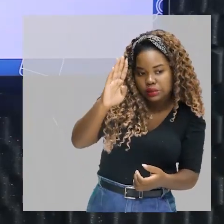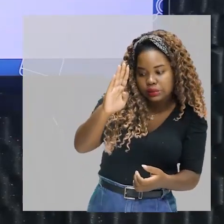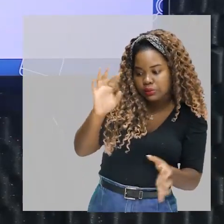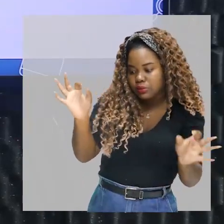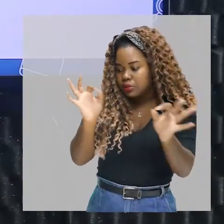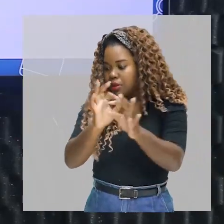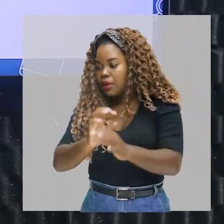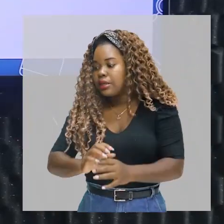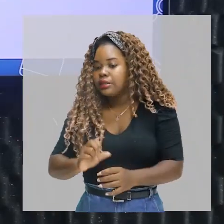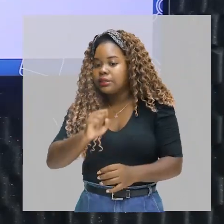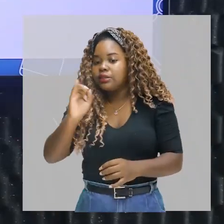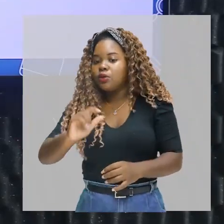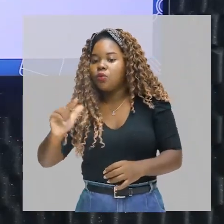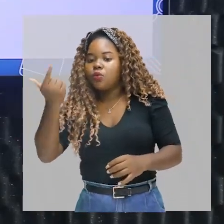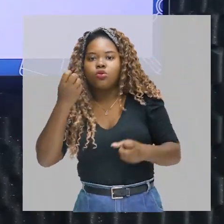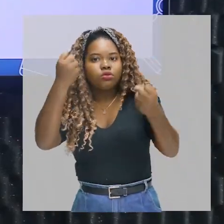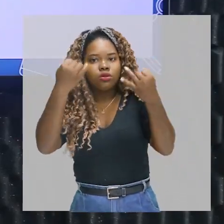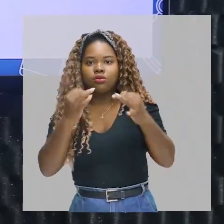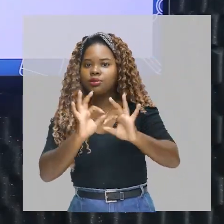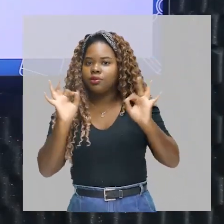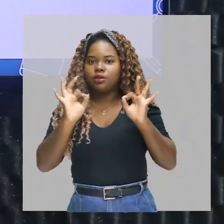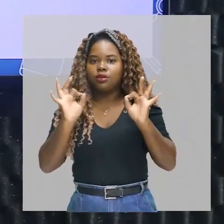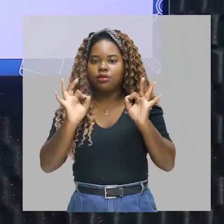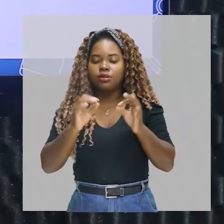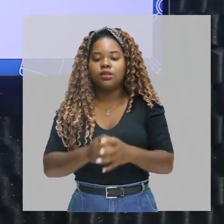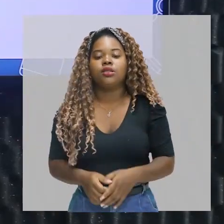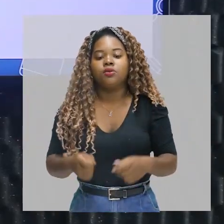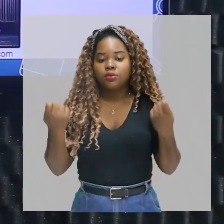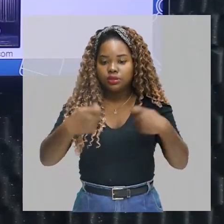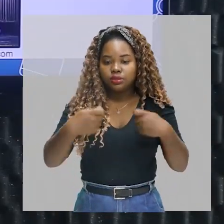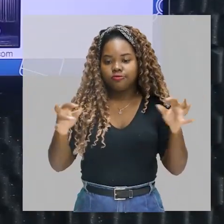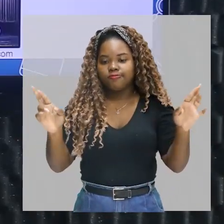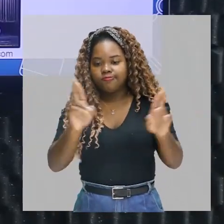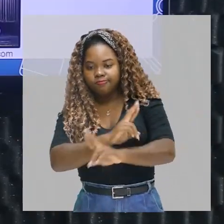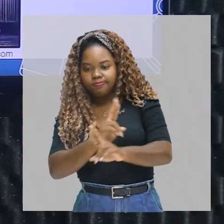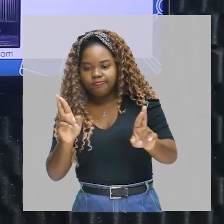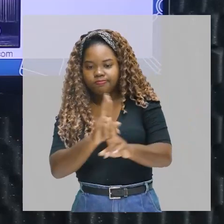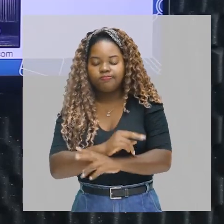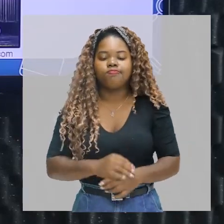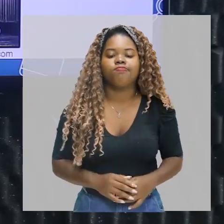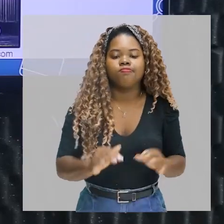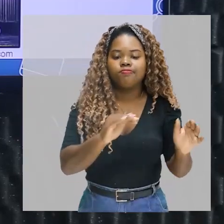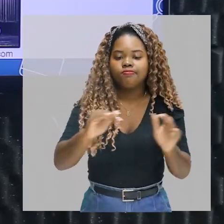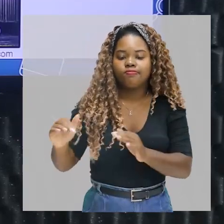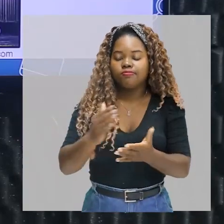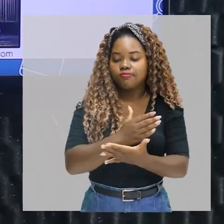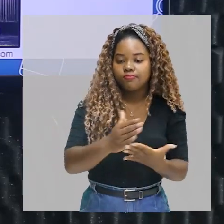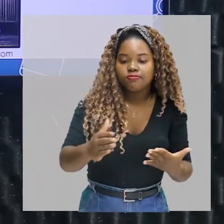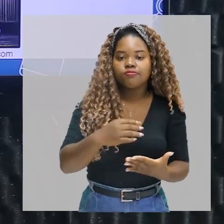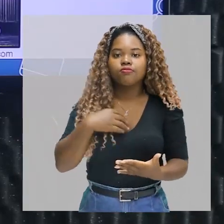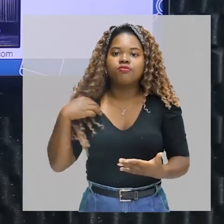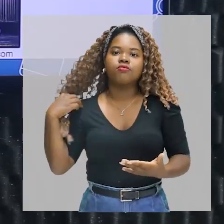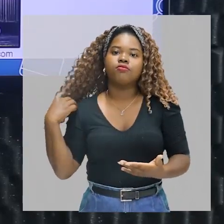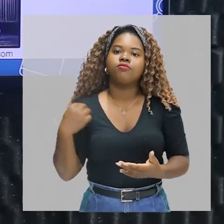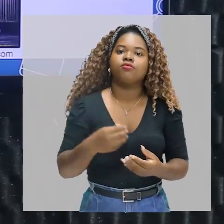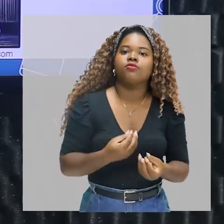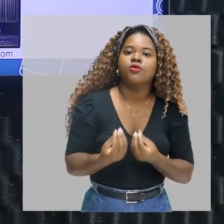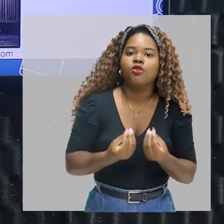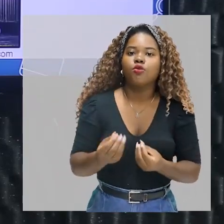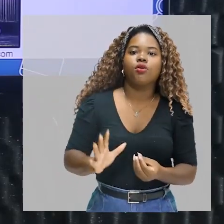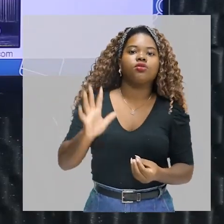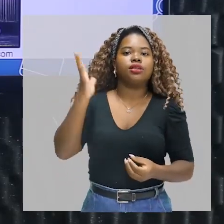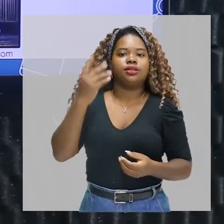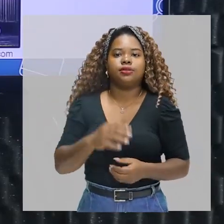eu vou explicando para vocês por que eu trouxe esses outros aqui. Então, treinamento esportivo